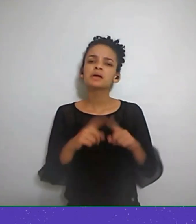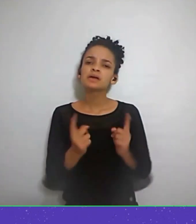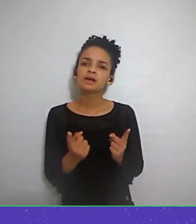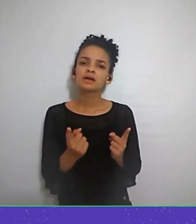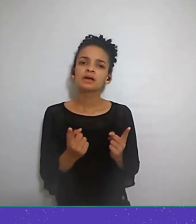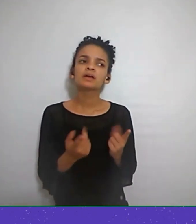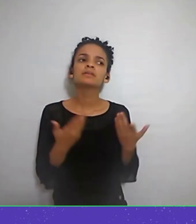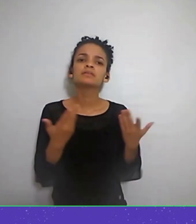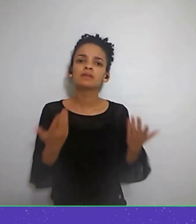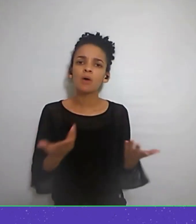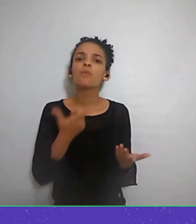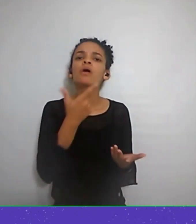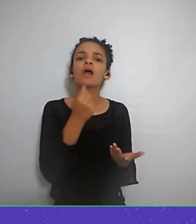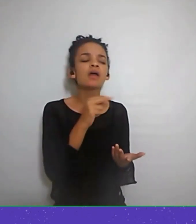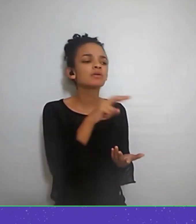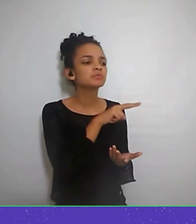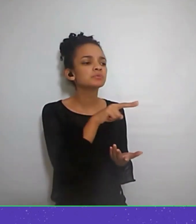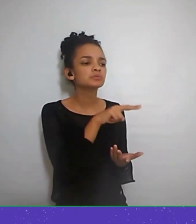voltou justificado para sua casa?